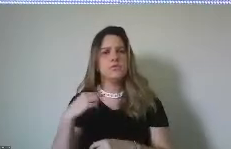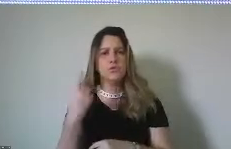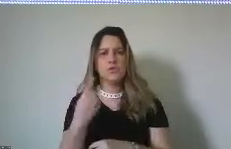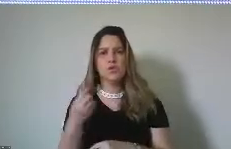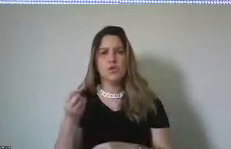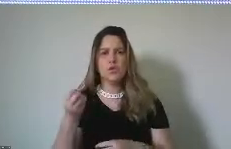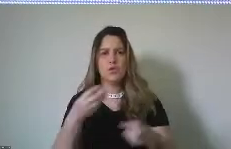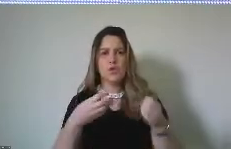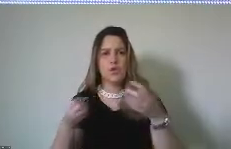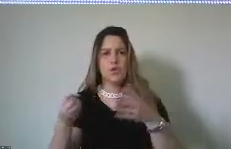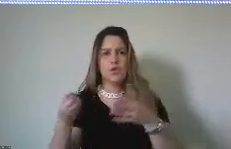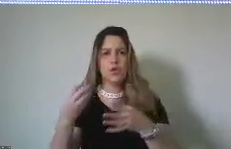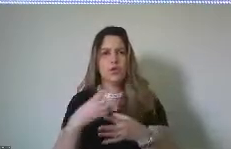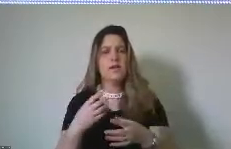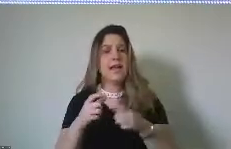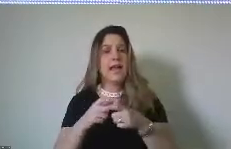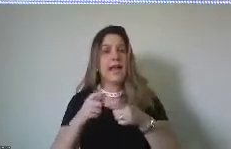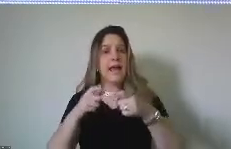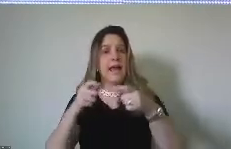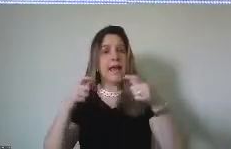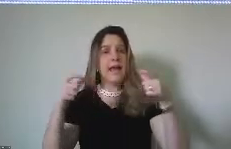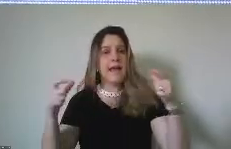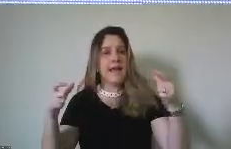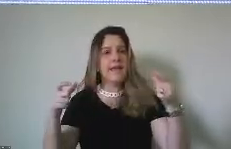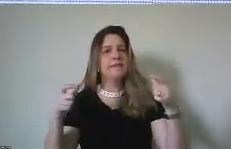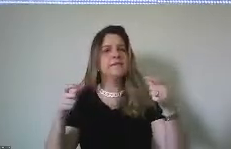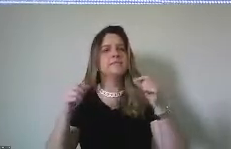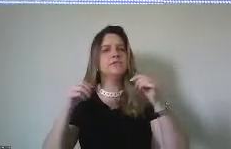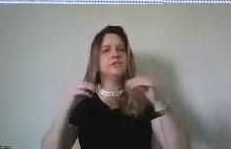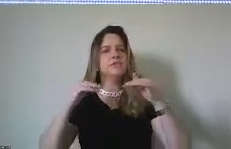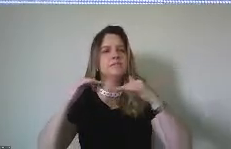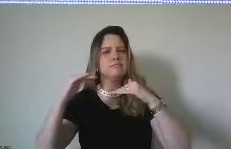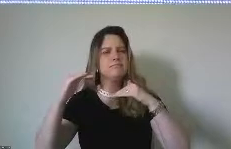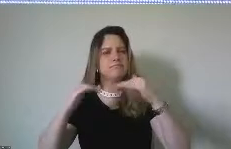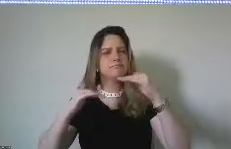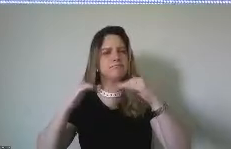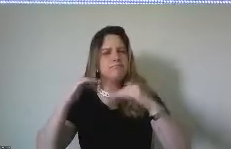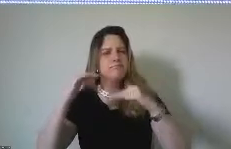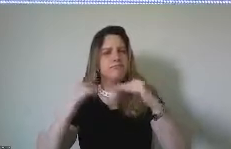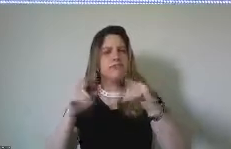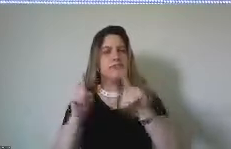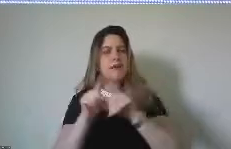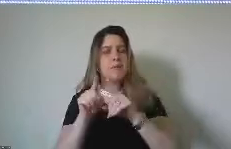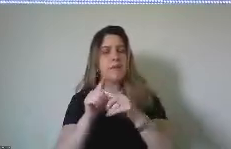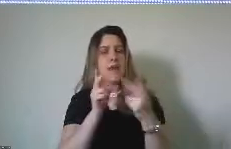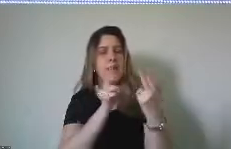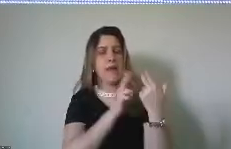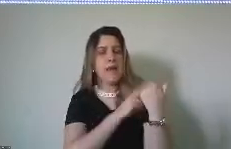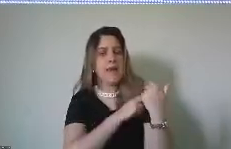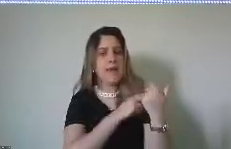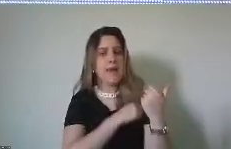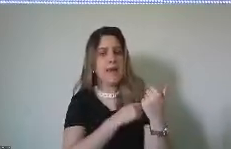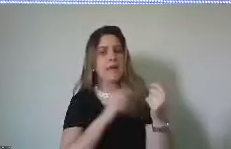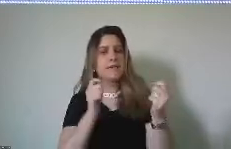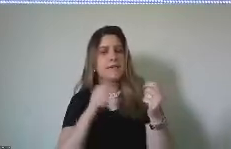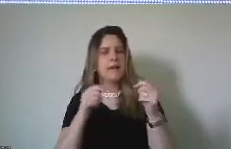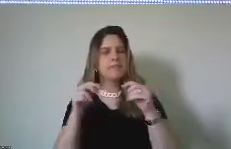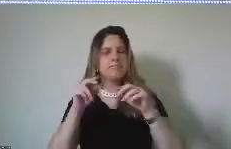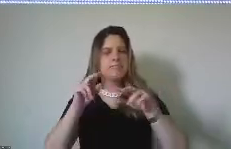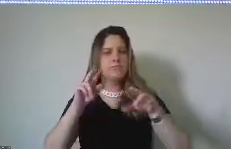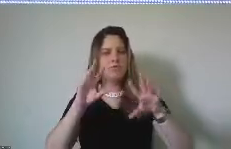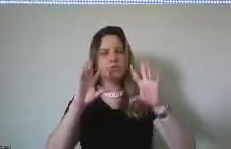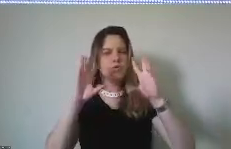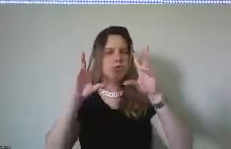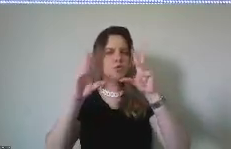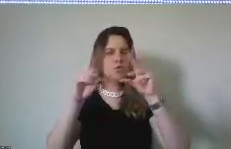dias que cresce com rentabilidade que tem responsabilidade e excelência na execução de todos os